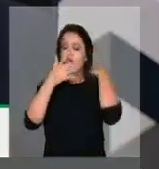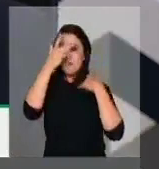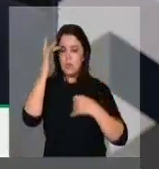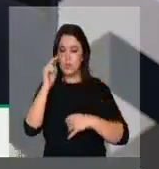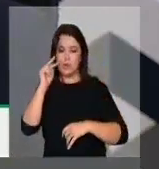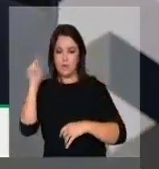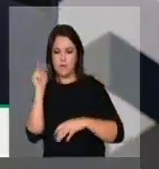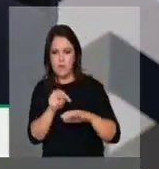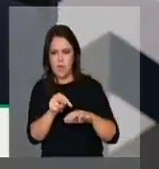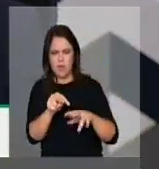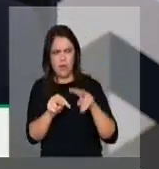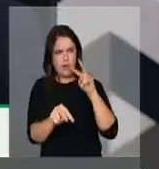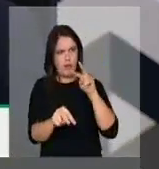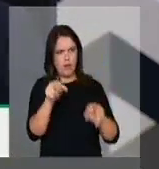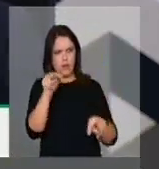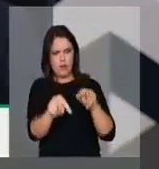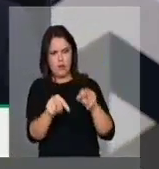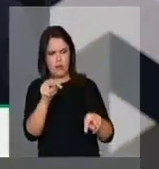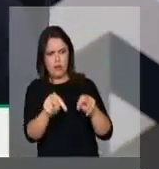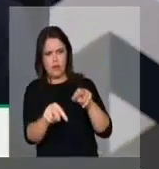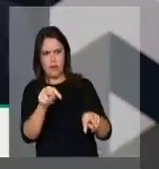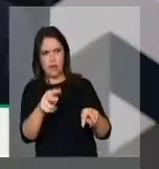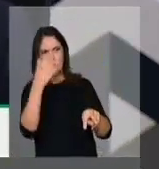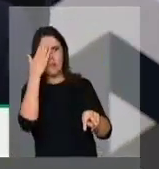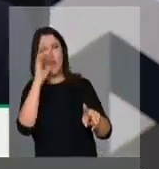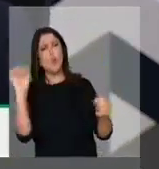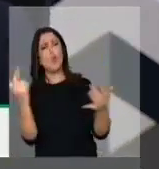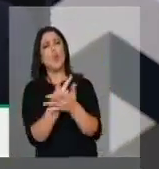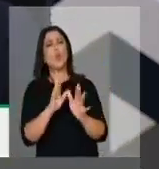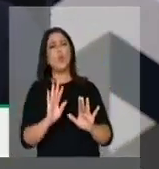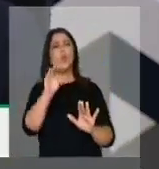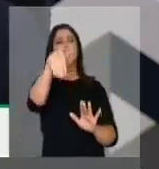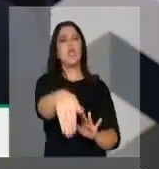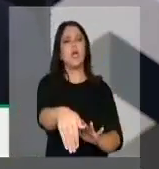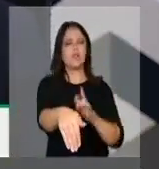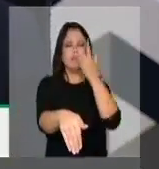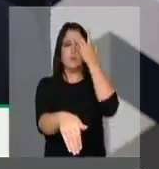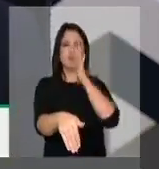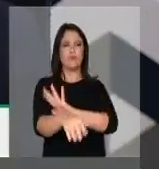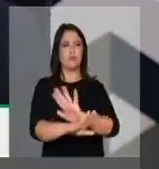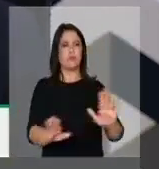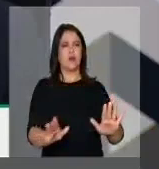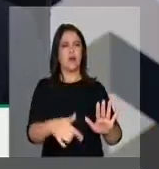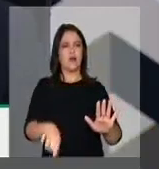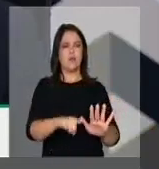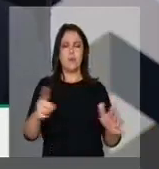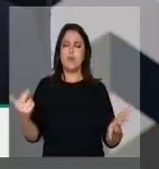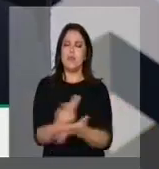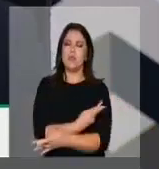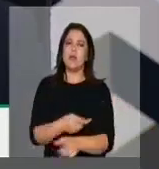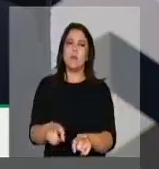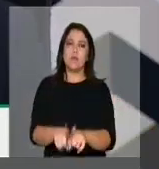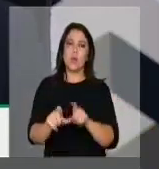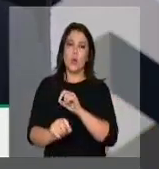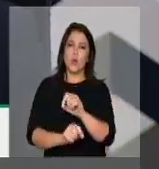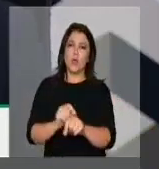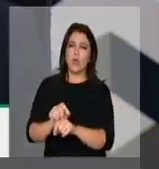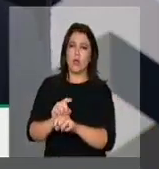em geral, que a maior parte da população soubesse o que de fato acontecia ali, além de uma